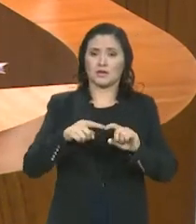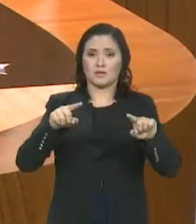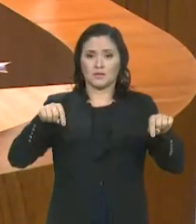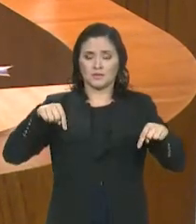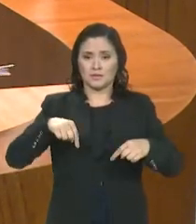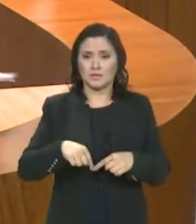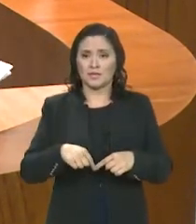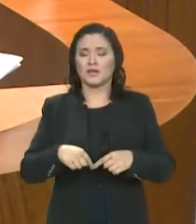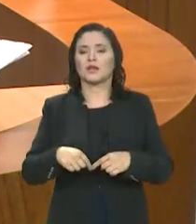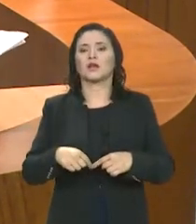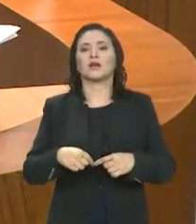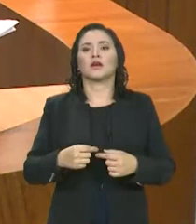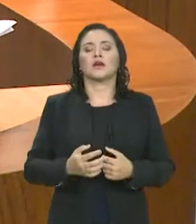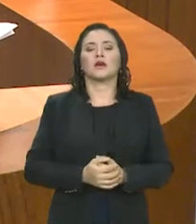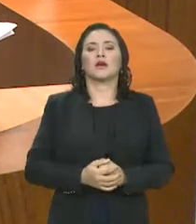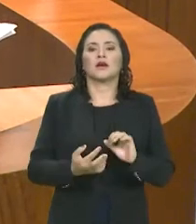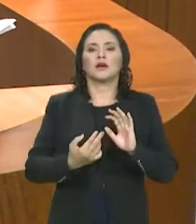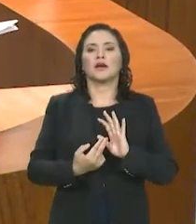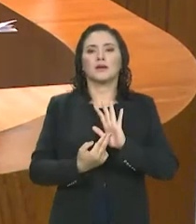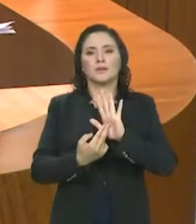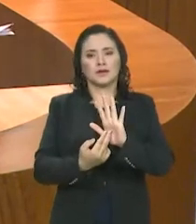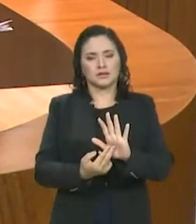militares.